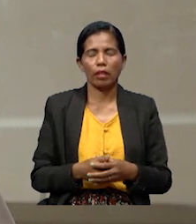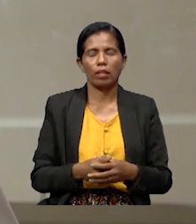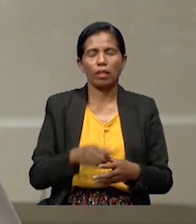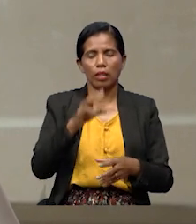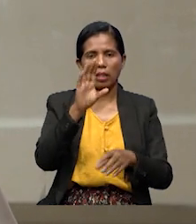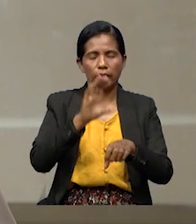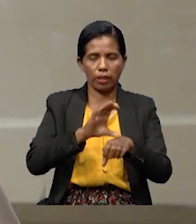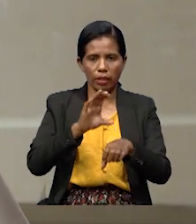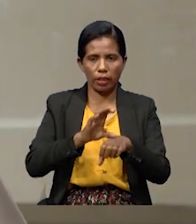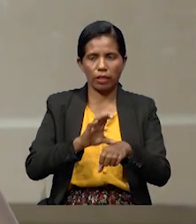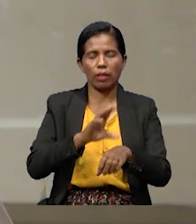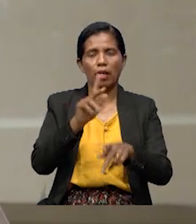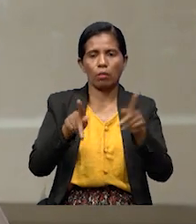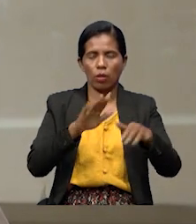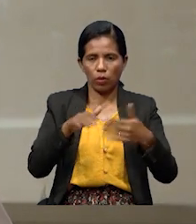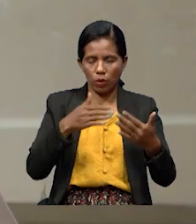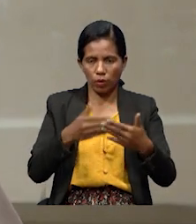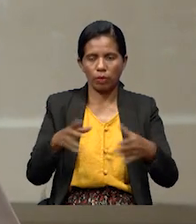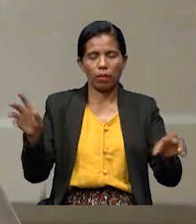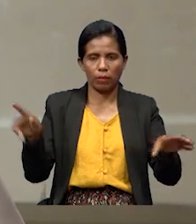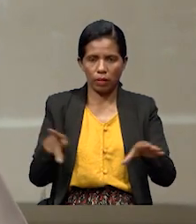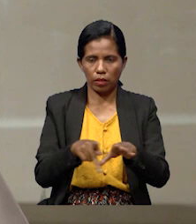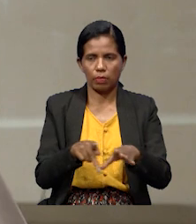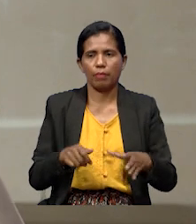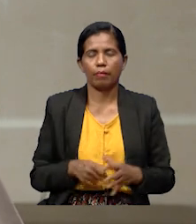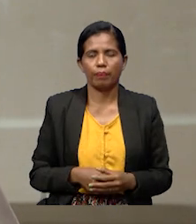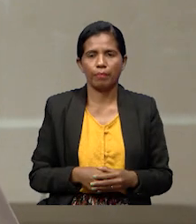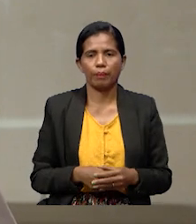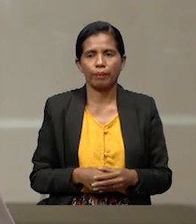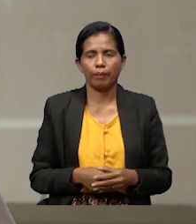paróquias atu emahutu bela participa. Então